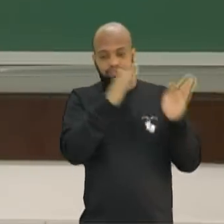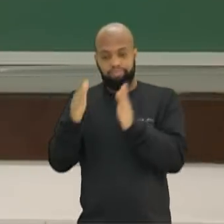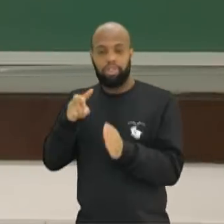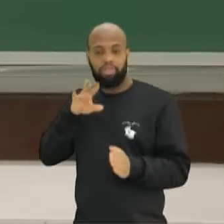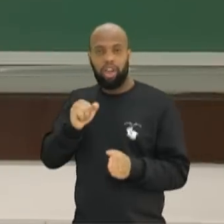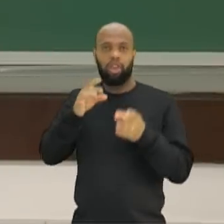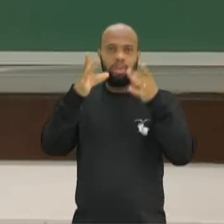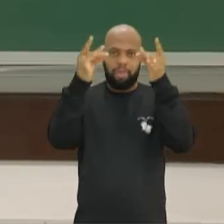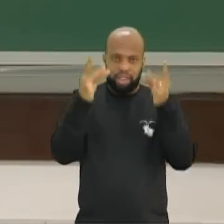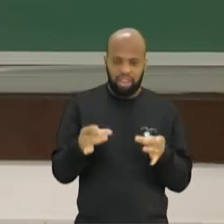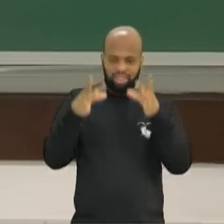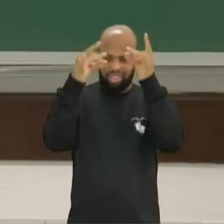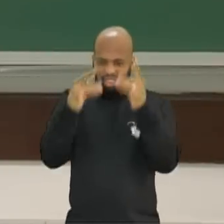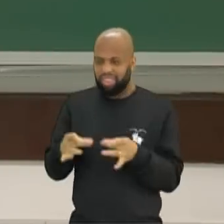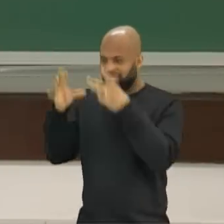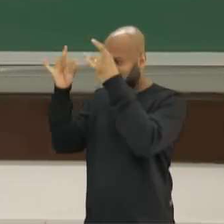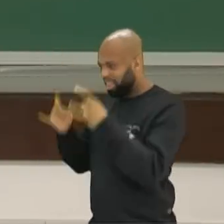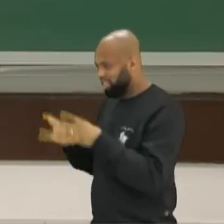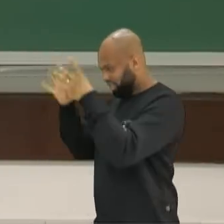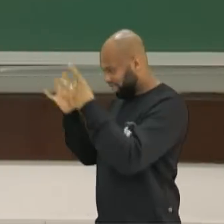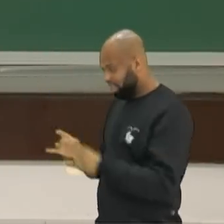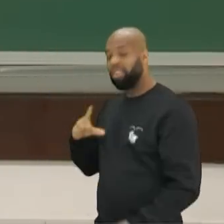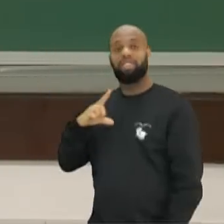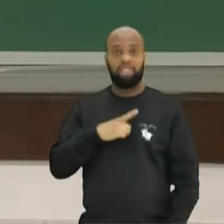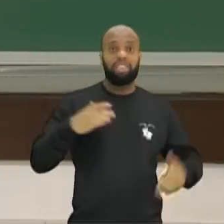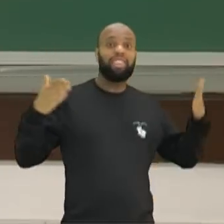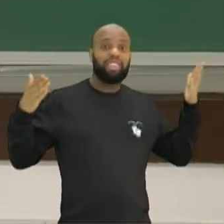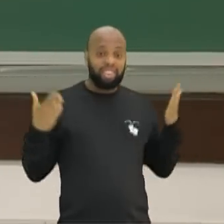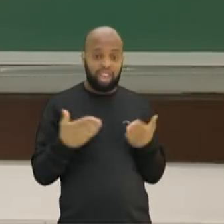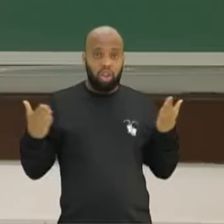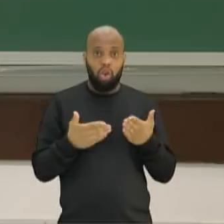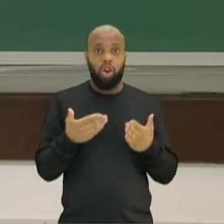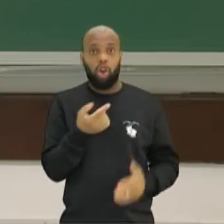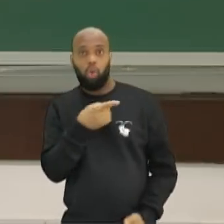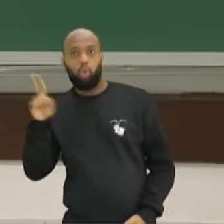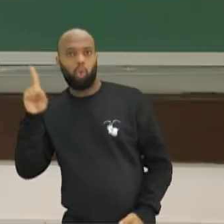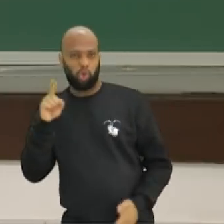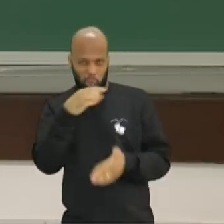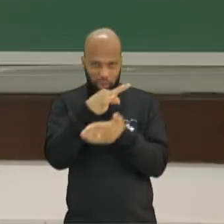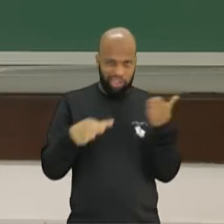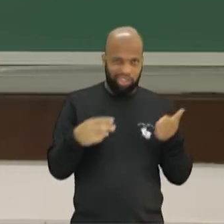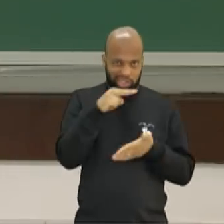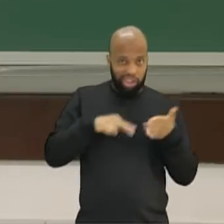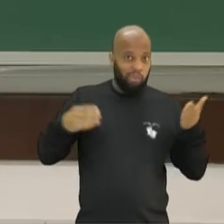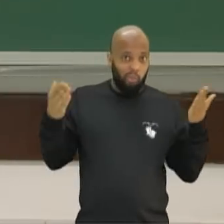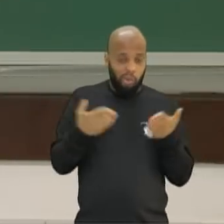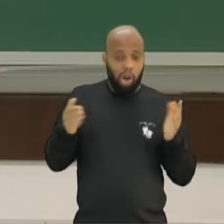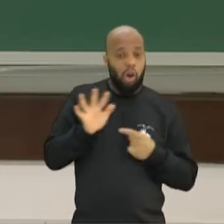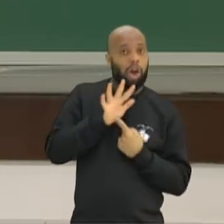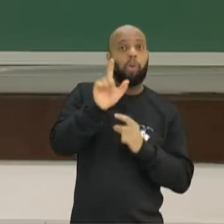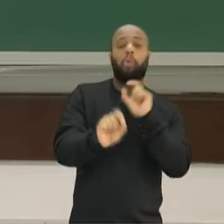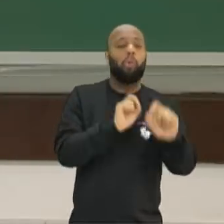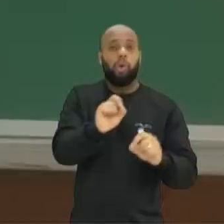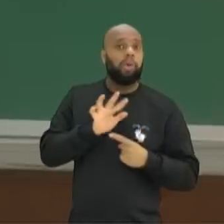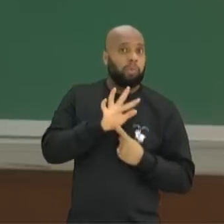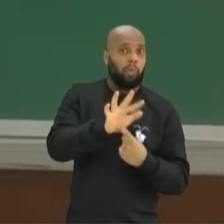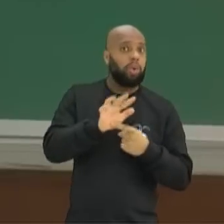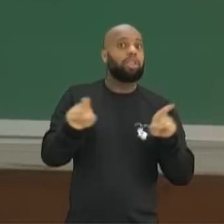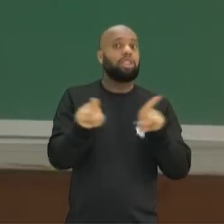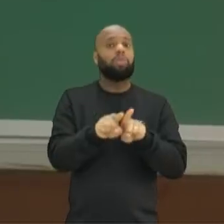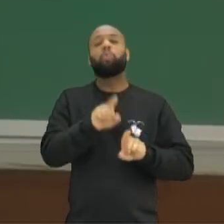vai refinando tudo isso. E agora, neste último trecho, ele já mostra o quê?